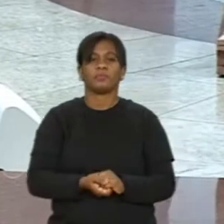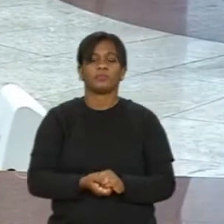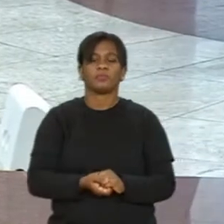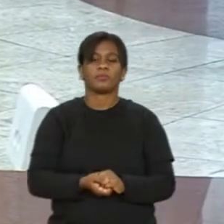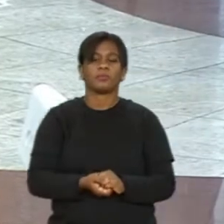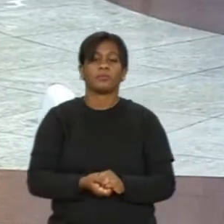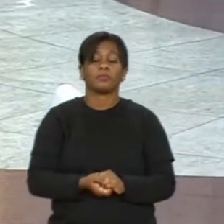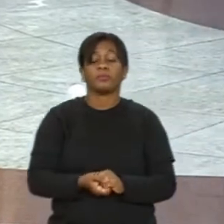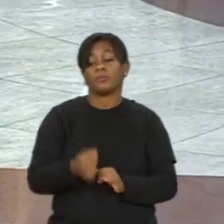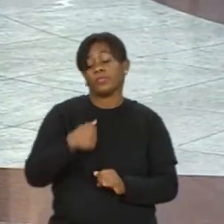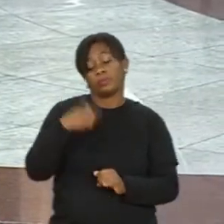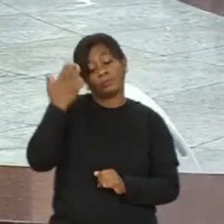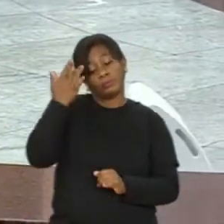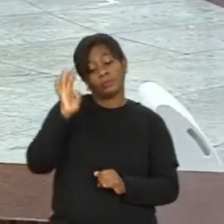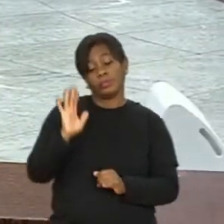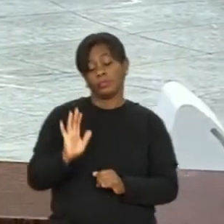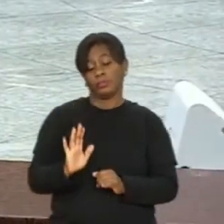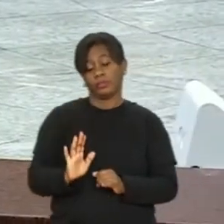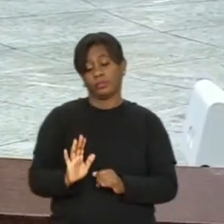Eu não sei.